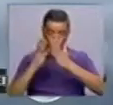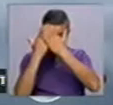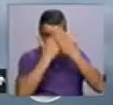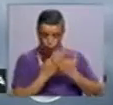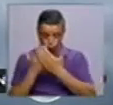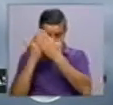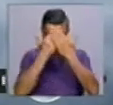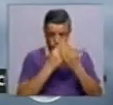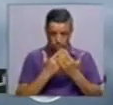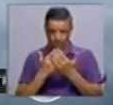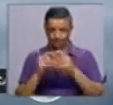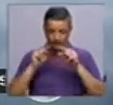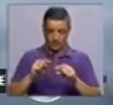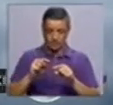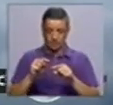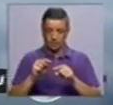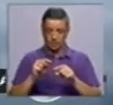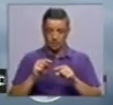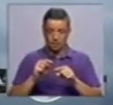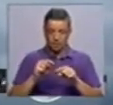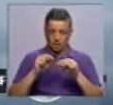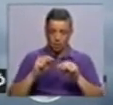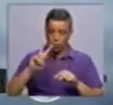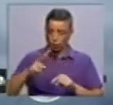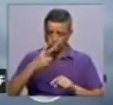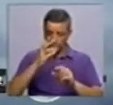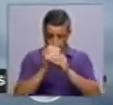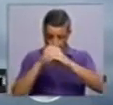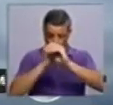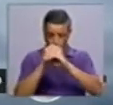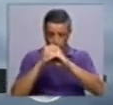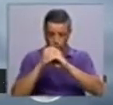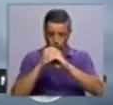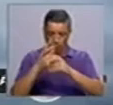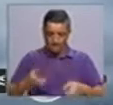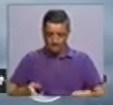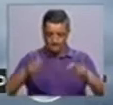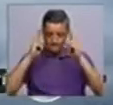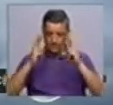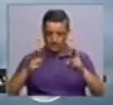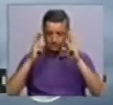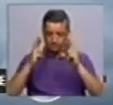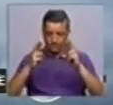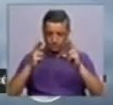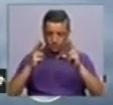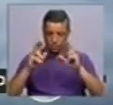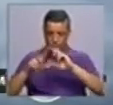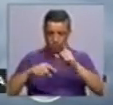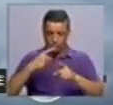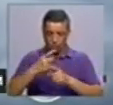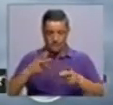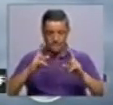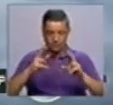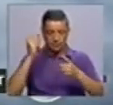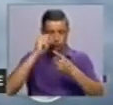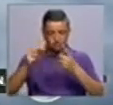esta expansão do universo, o Hubble e o Gaia têm um método, o telescópio espacial Planck tem outro método.